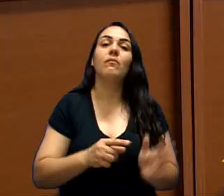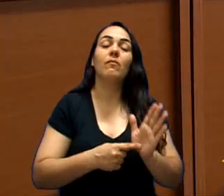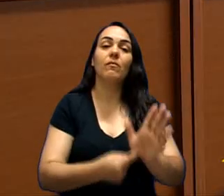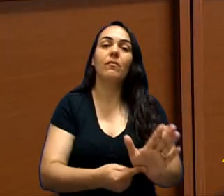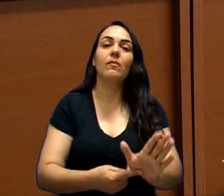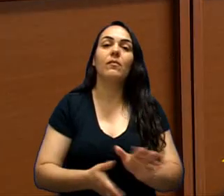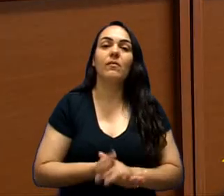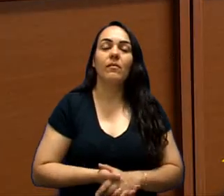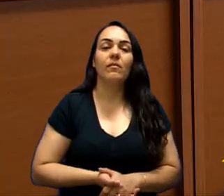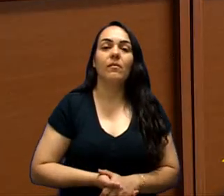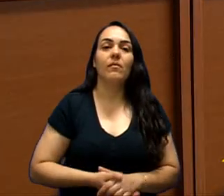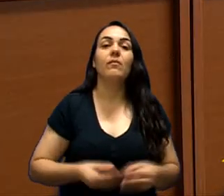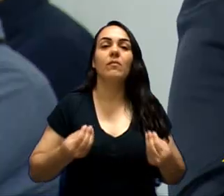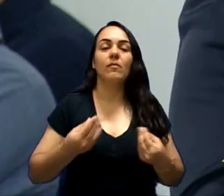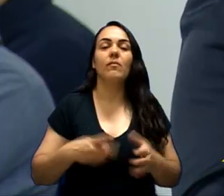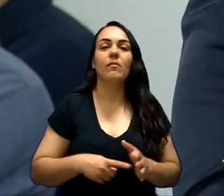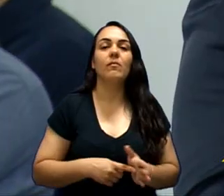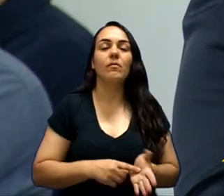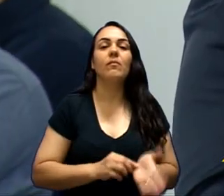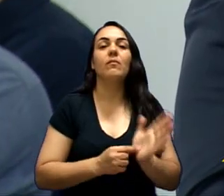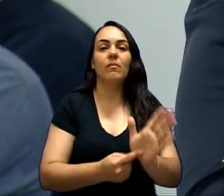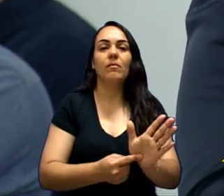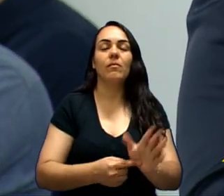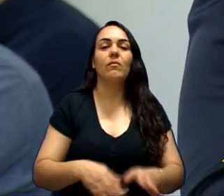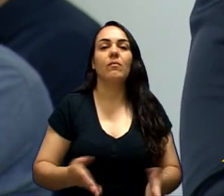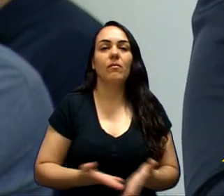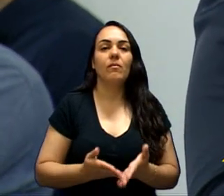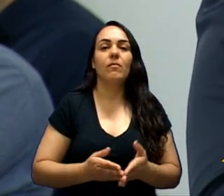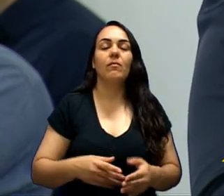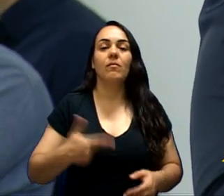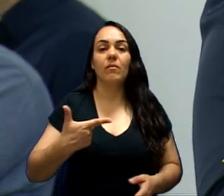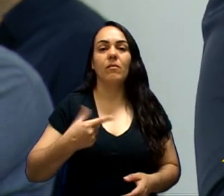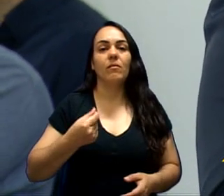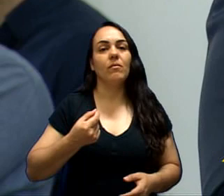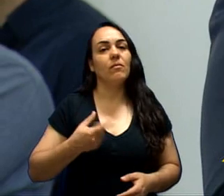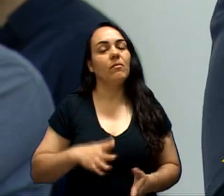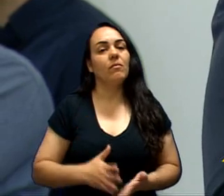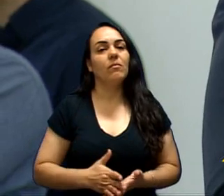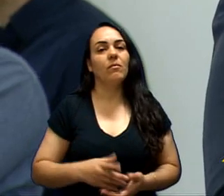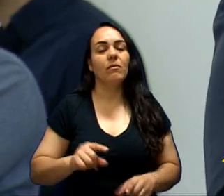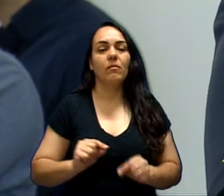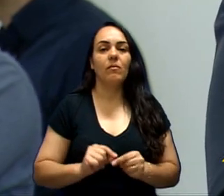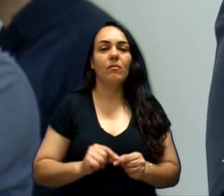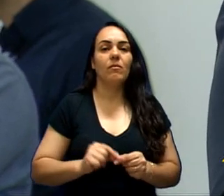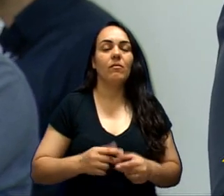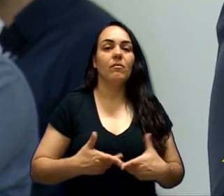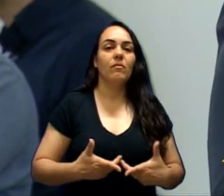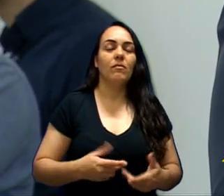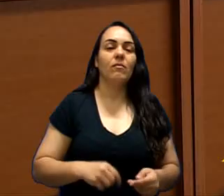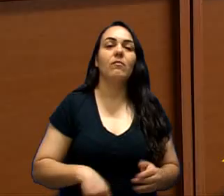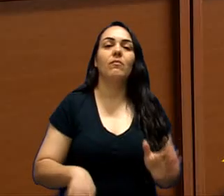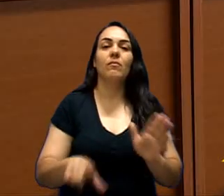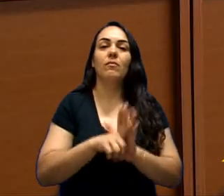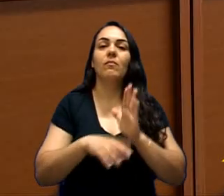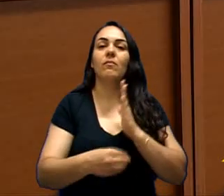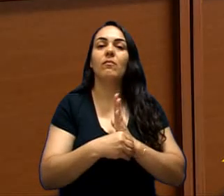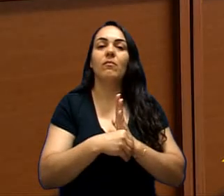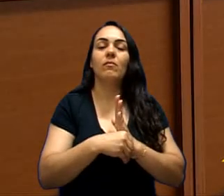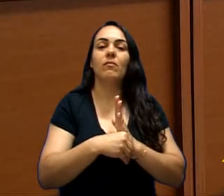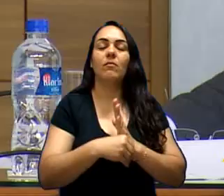apresentada a emenda. Pode ser lida a emenda, por gentileza? É que a partir de 2020. Mas está tá aí a emenda?